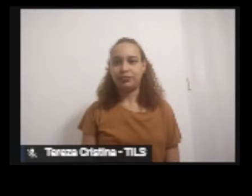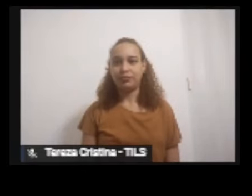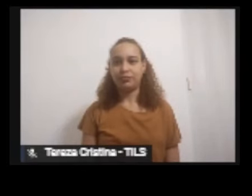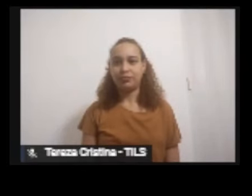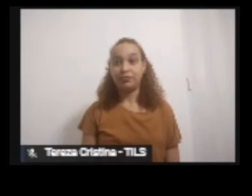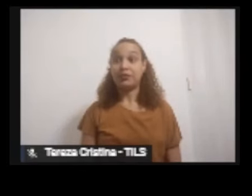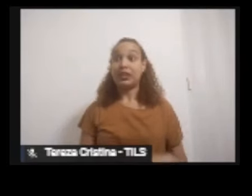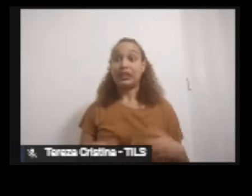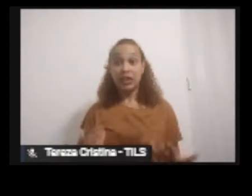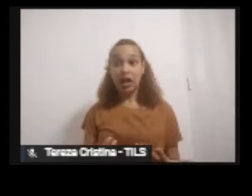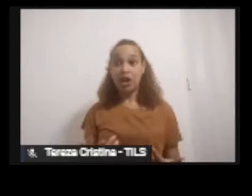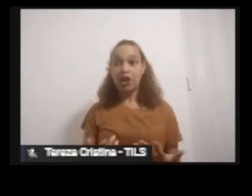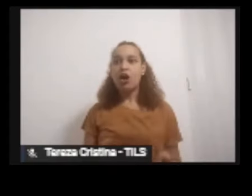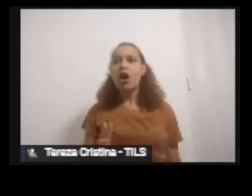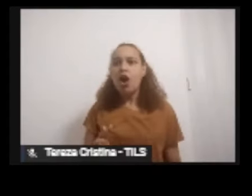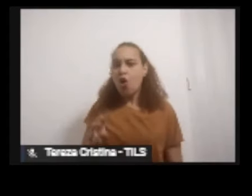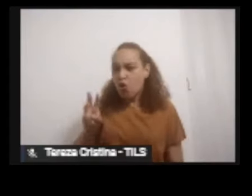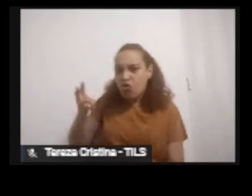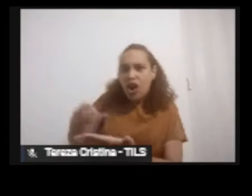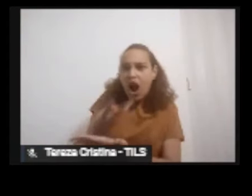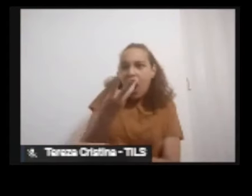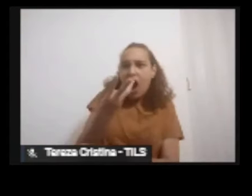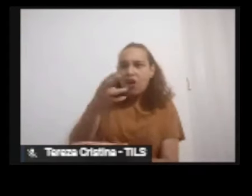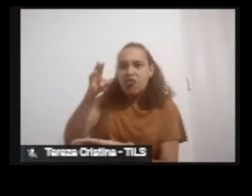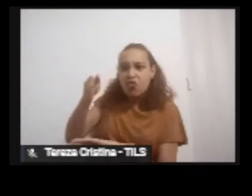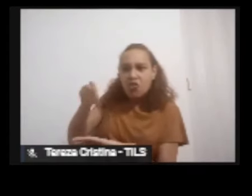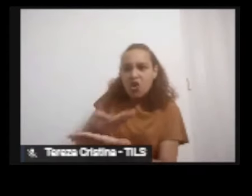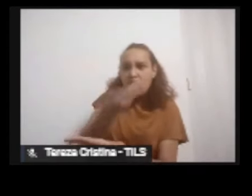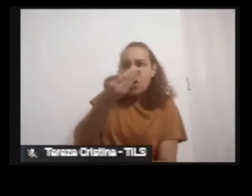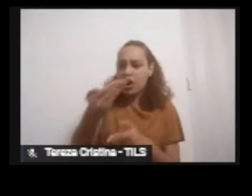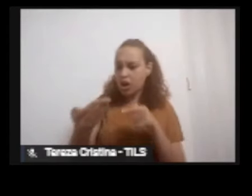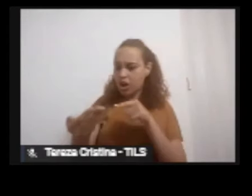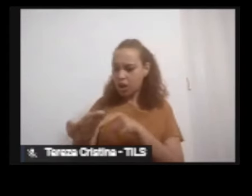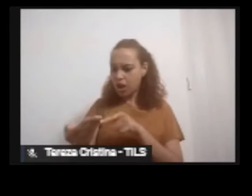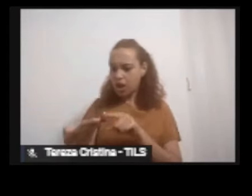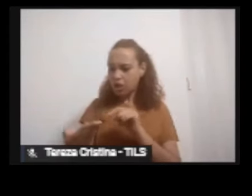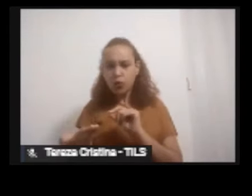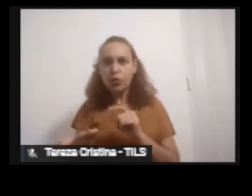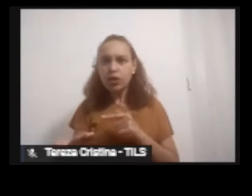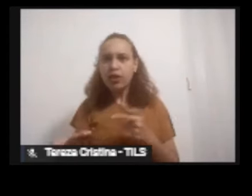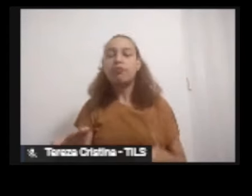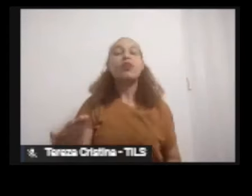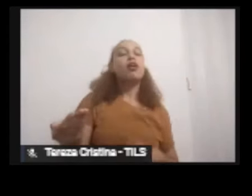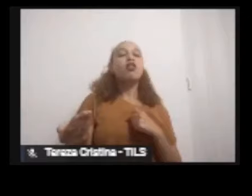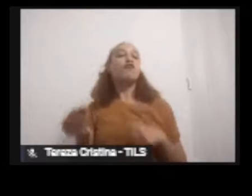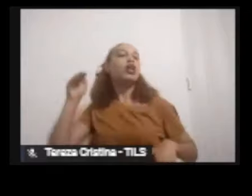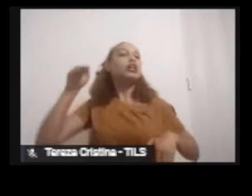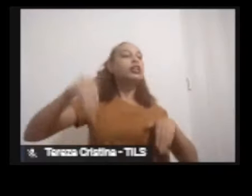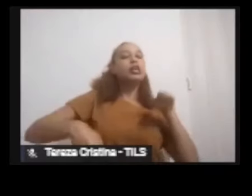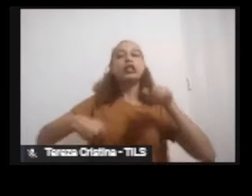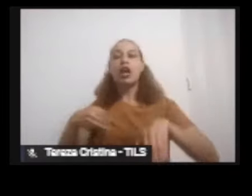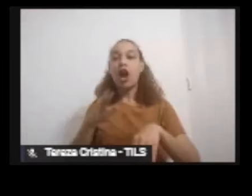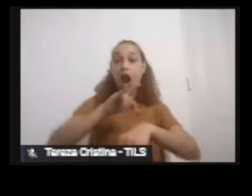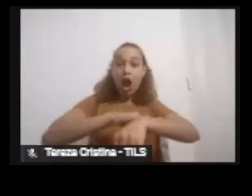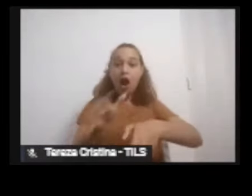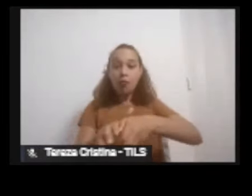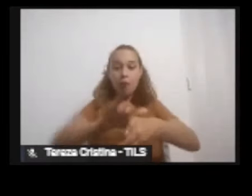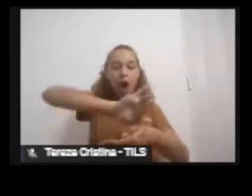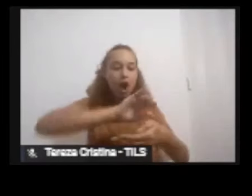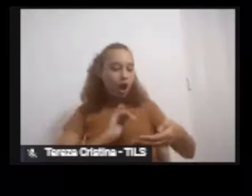Os garfos, que curioso, decidiram praticar natação e se jogaram na privada para começar